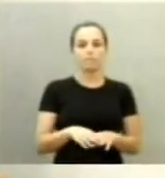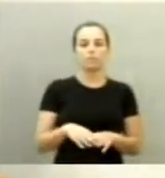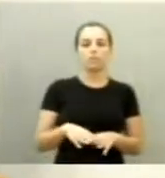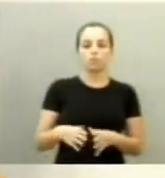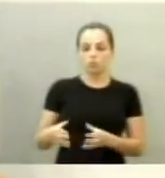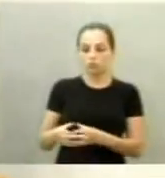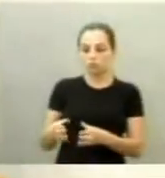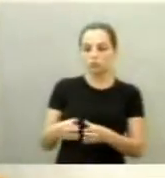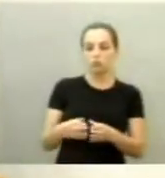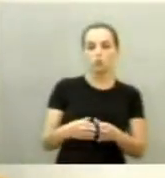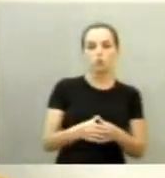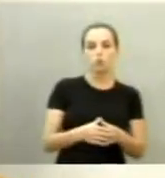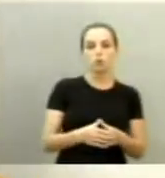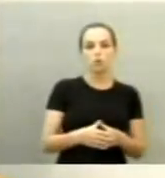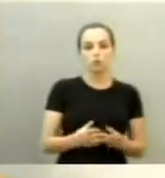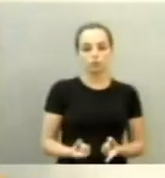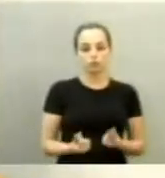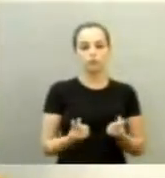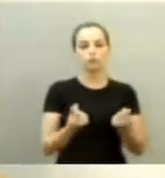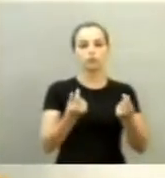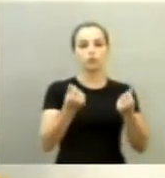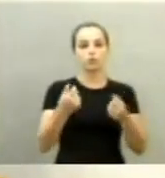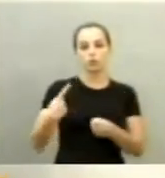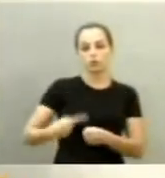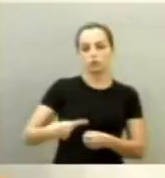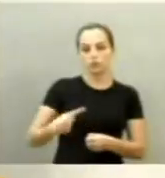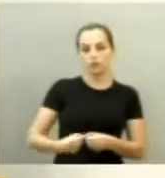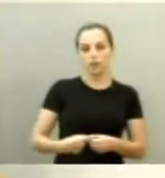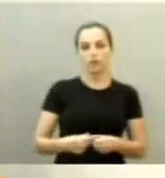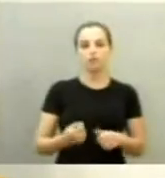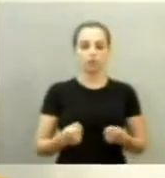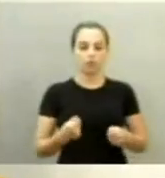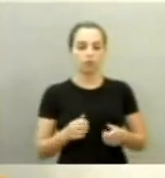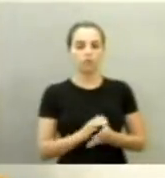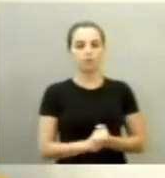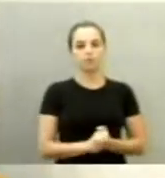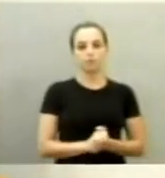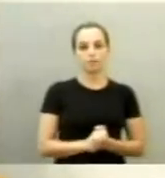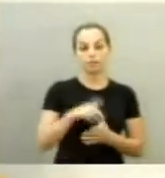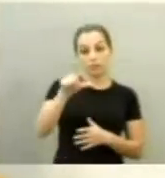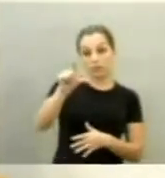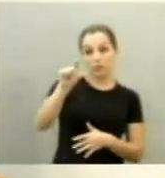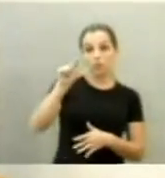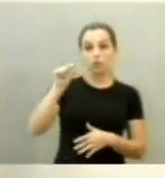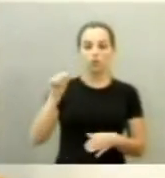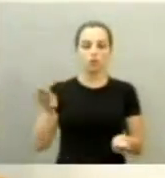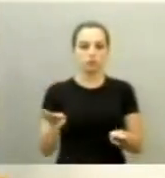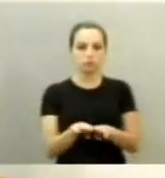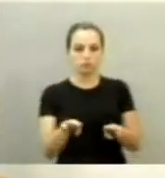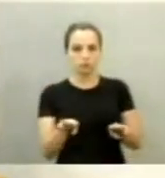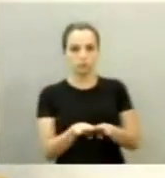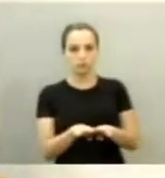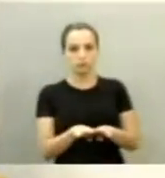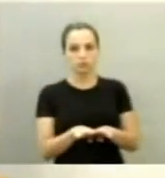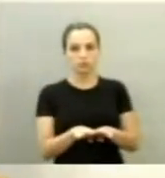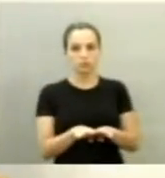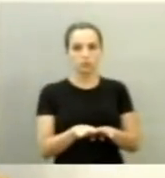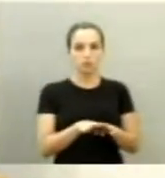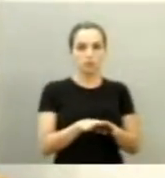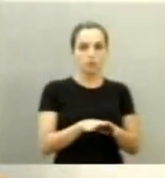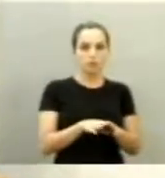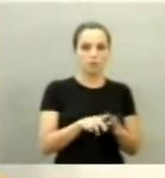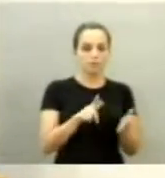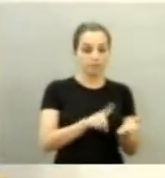participativo necessitar. Destacar também, né, que saiu na Folha de São Paulo ontem